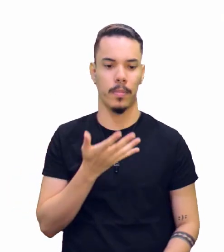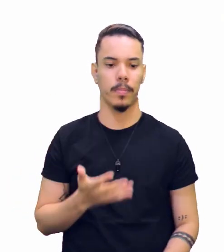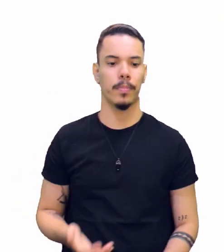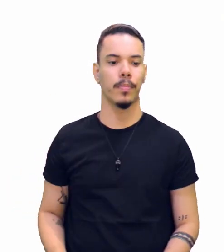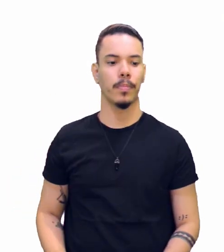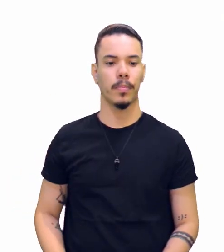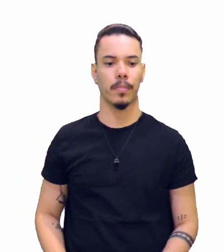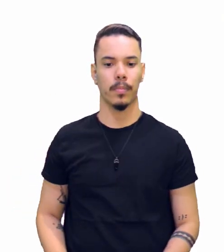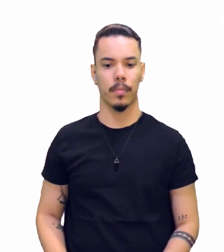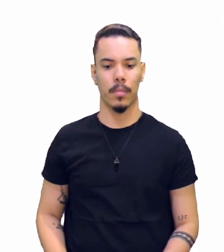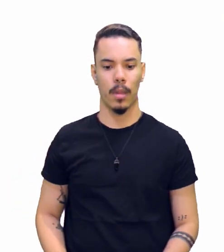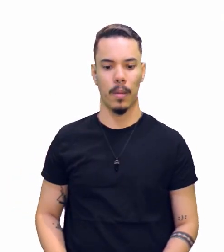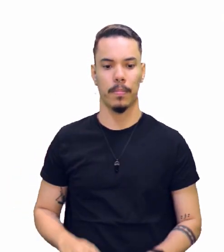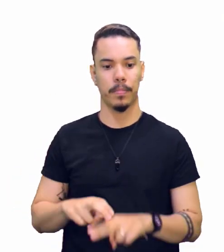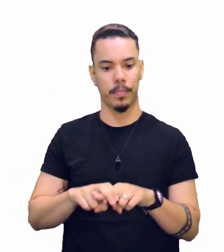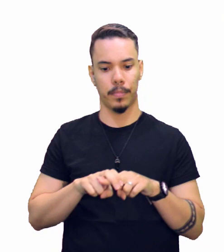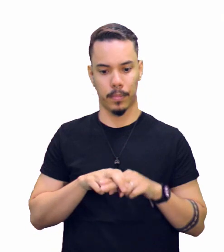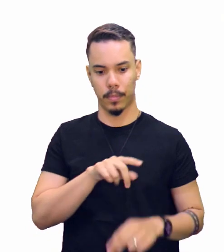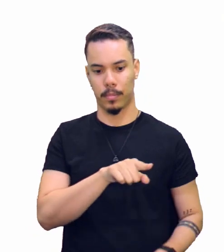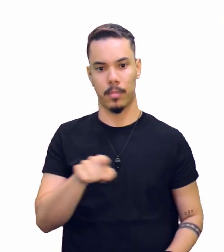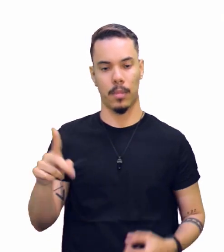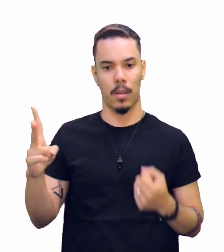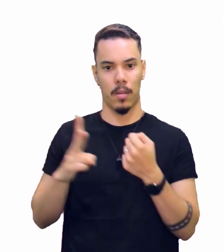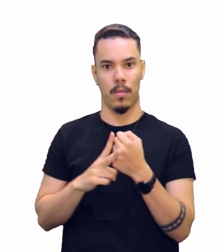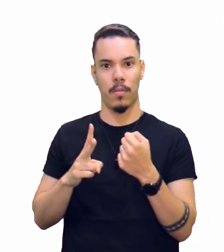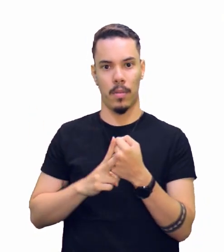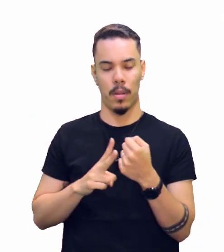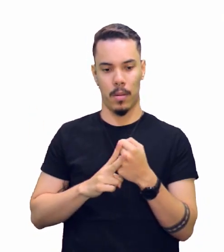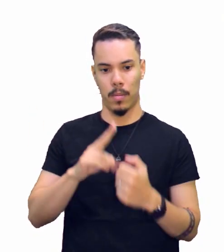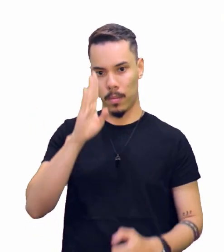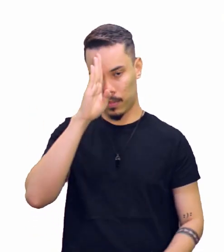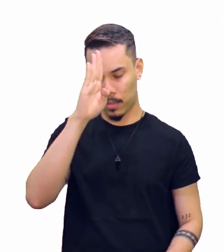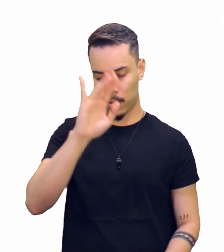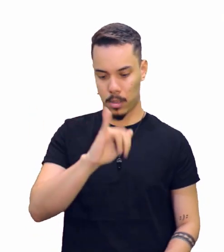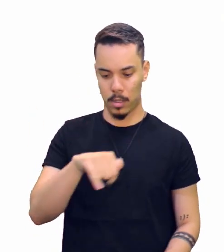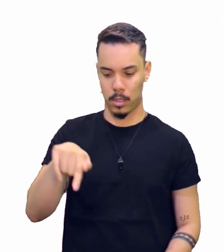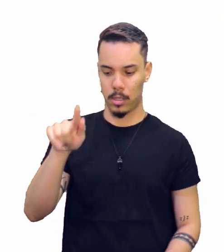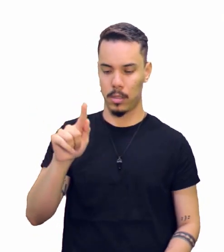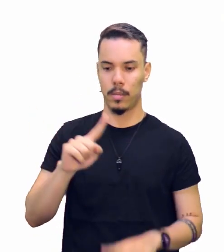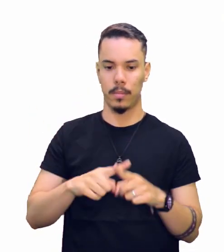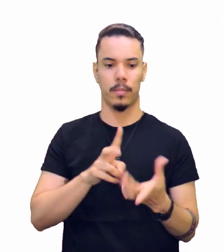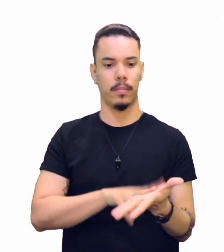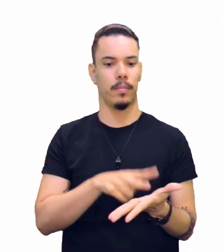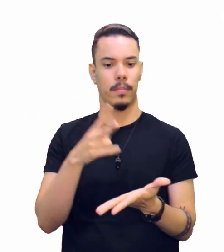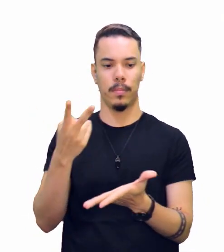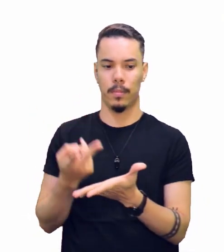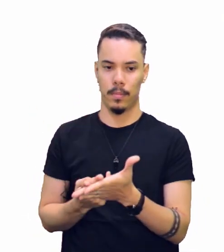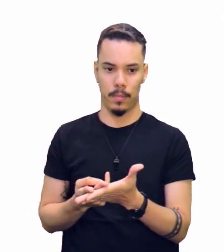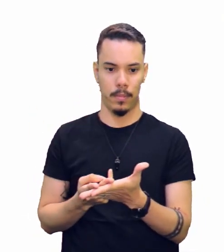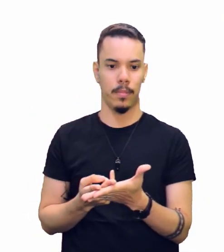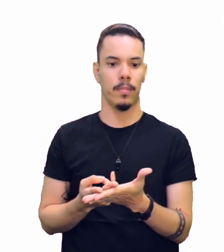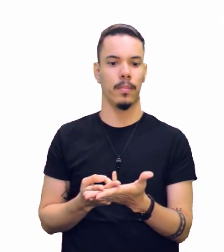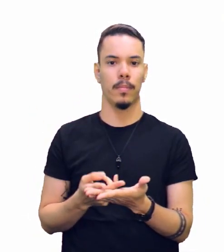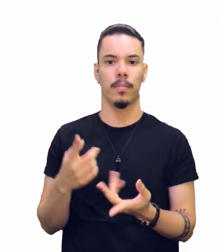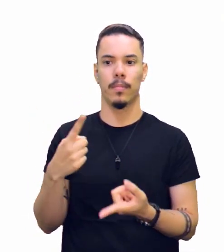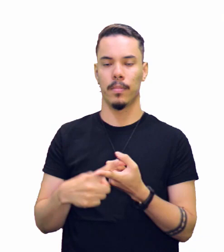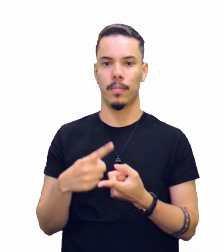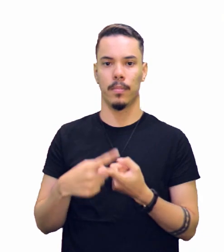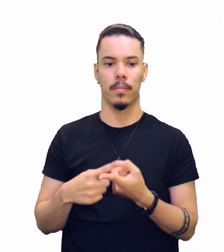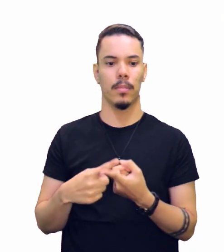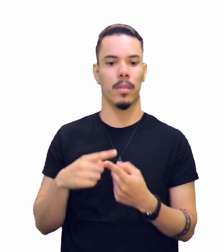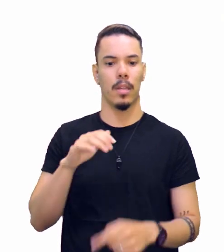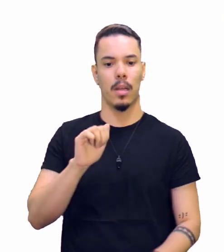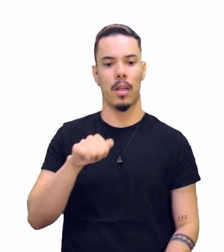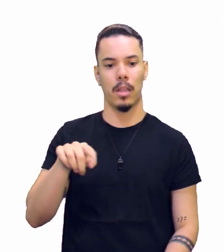eh essa questão do verbo principal com in Porém você iria traduzir assim sem essa tradução de and